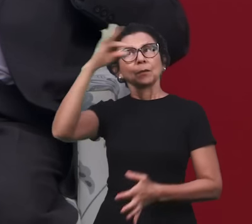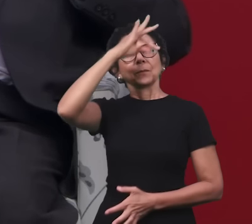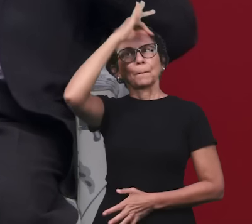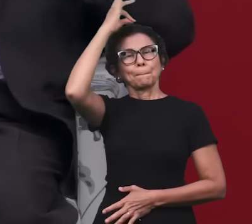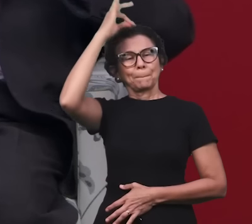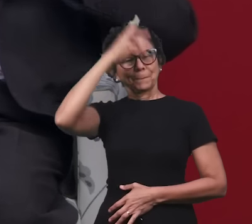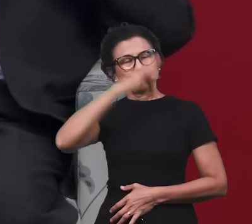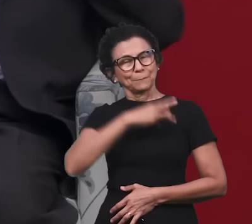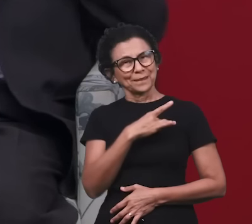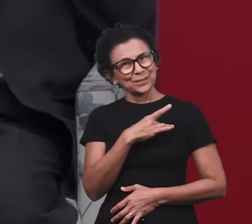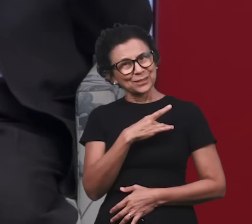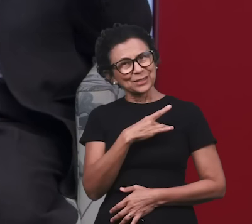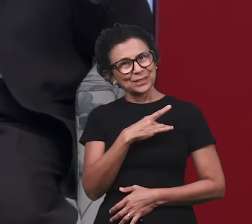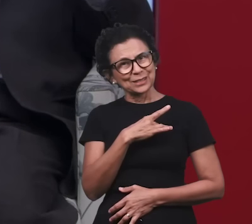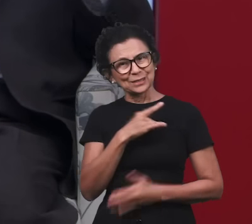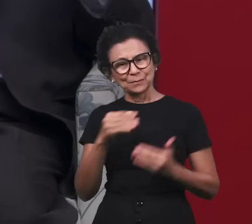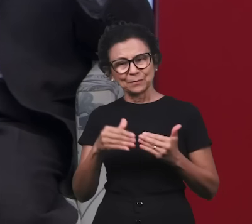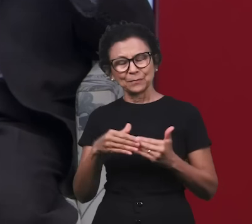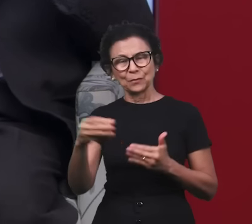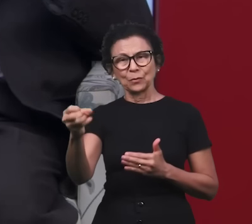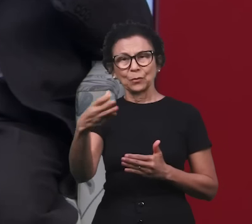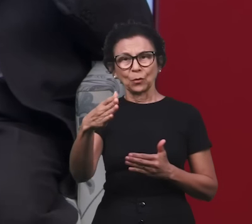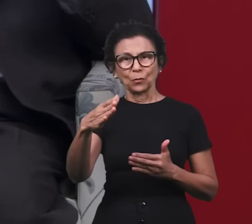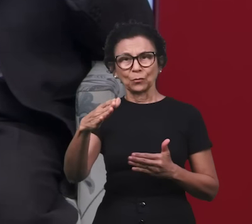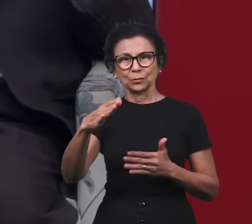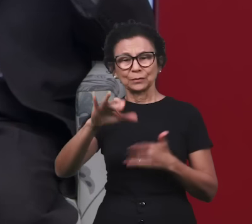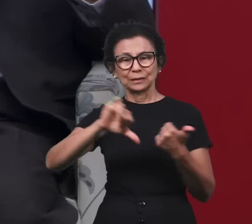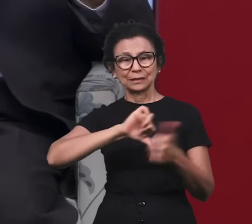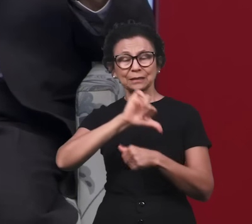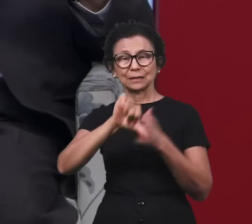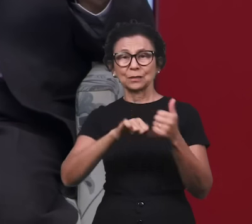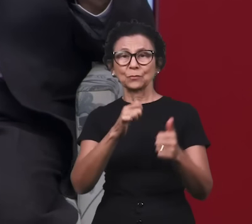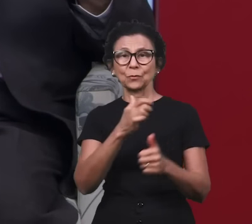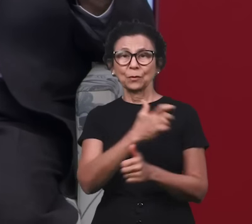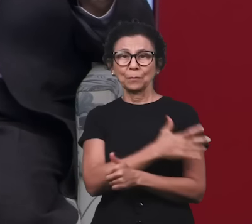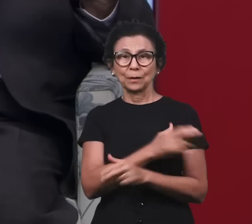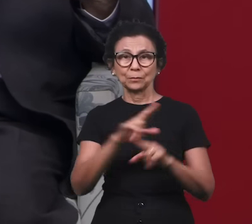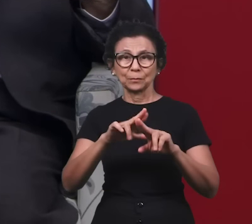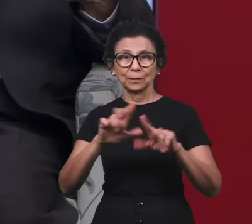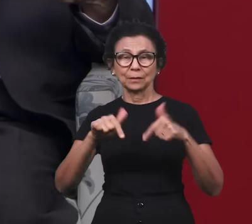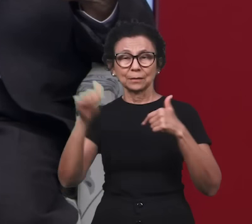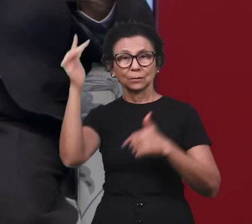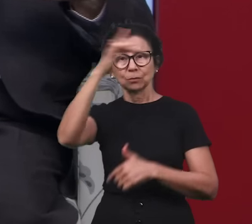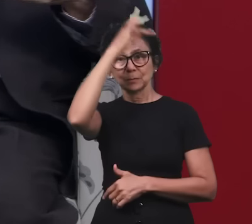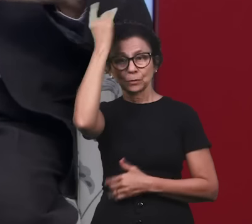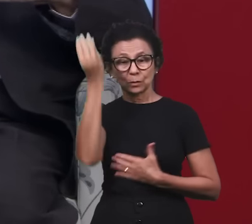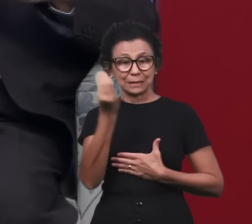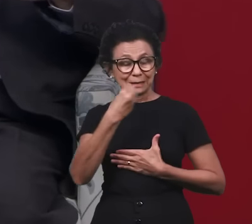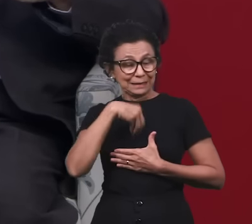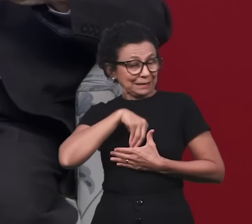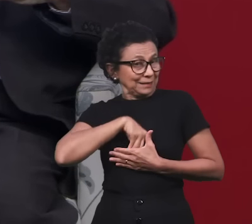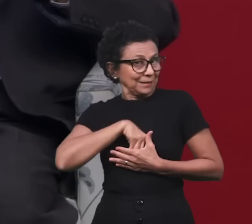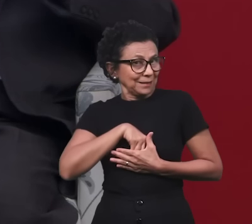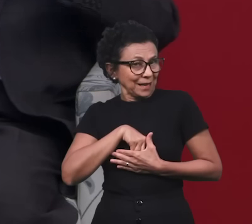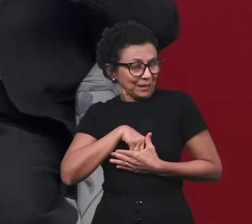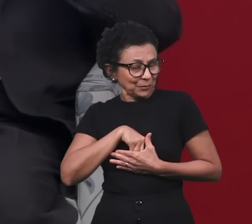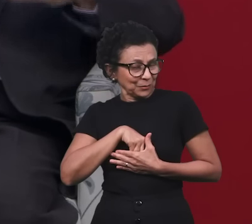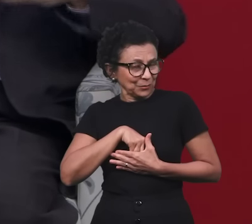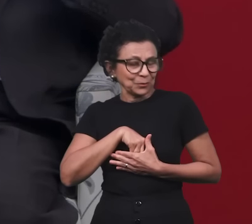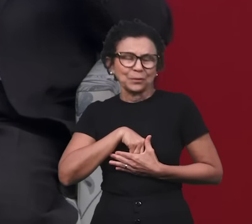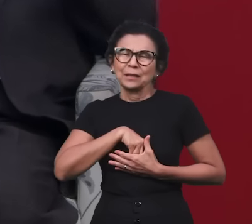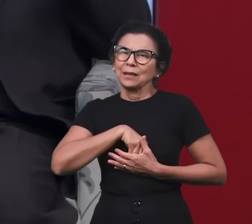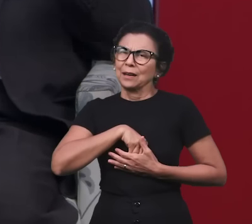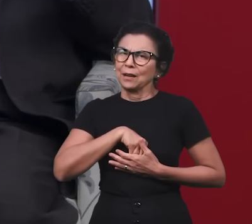do homem numa nova criatura, tendo o Espírito de Deus dentro dele. Não mais seguindo